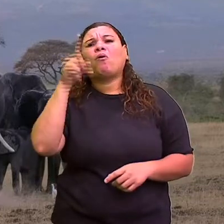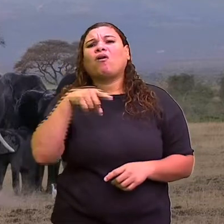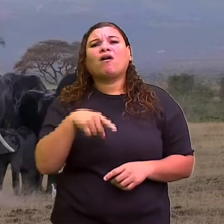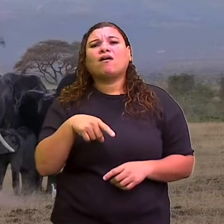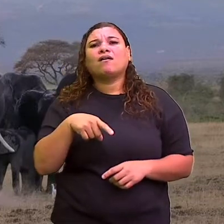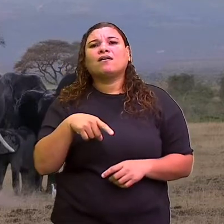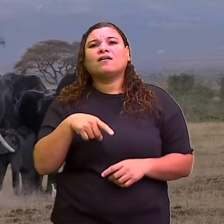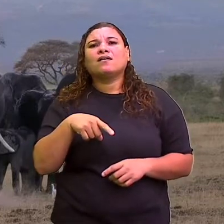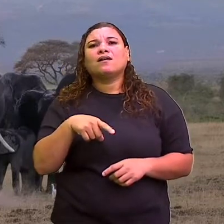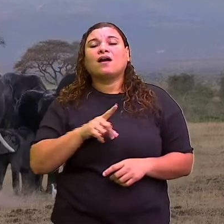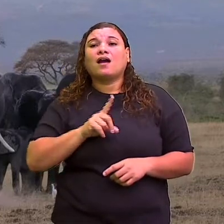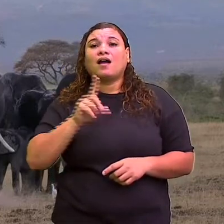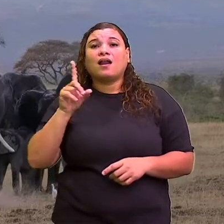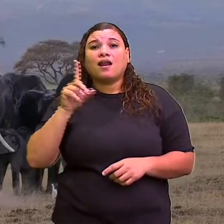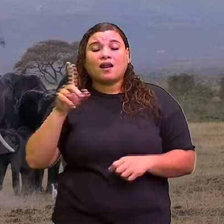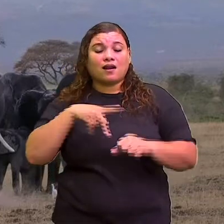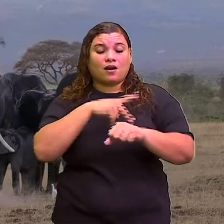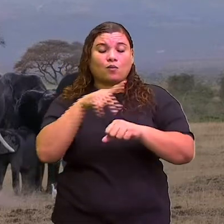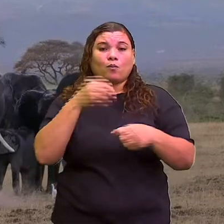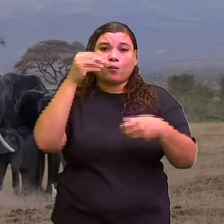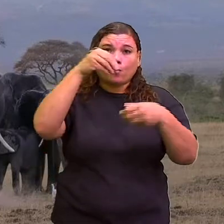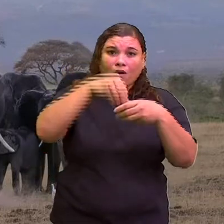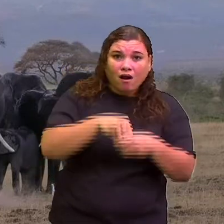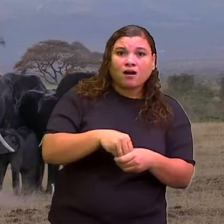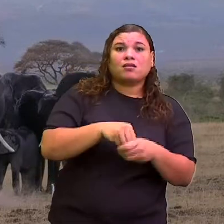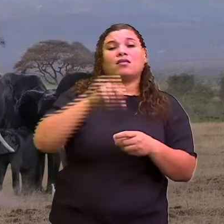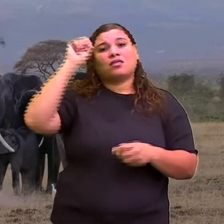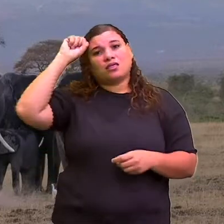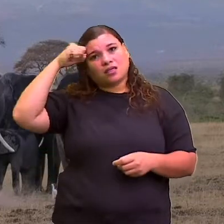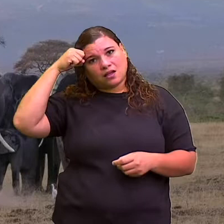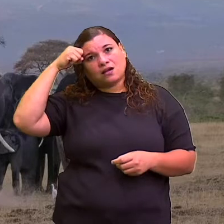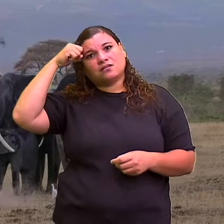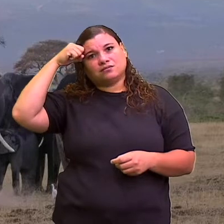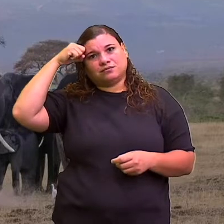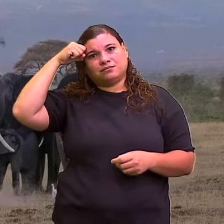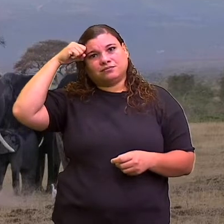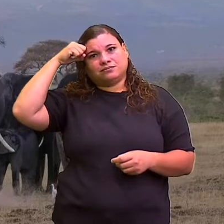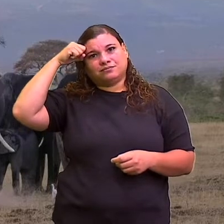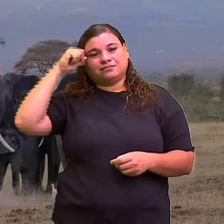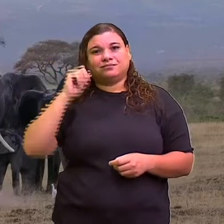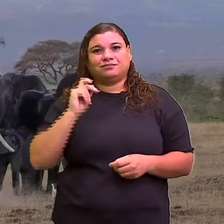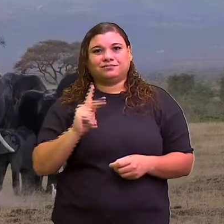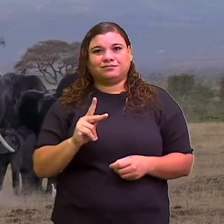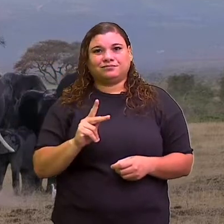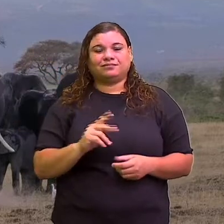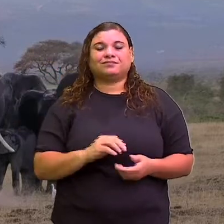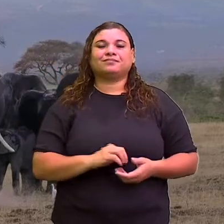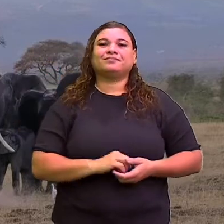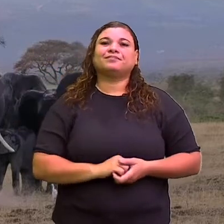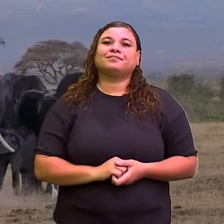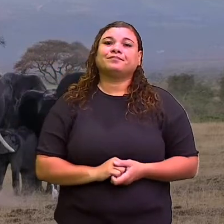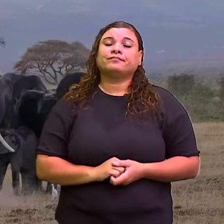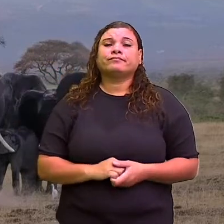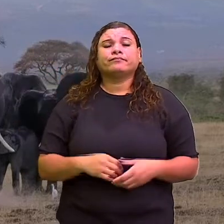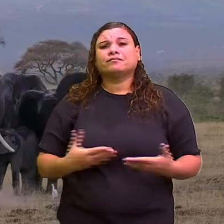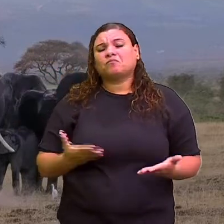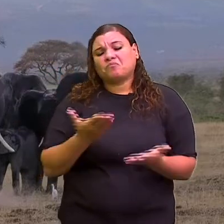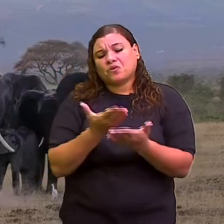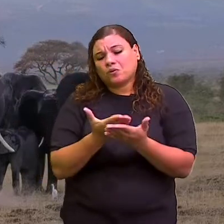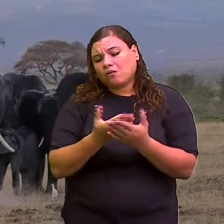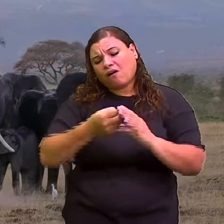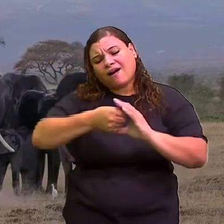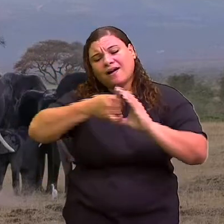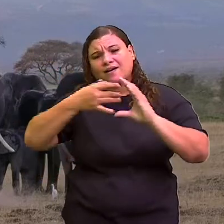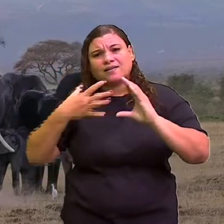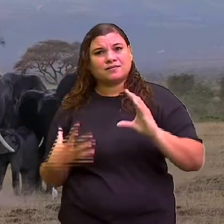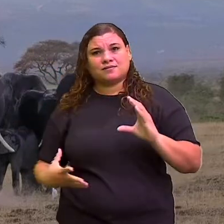gente estudar a África. Mas as paisagens da cultura, das características naturais